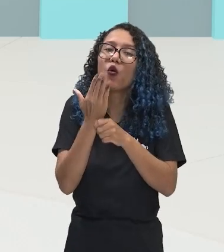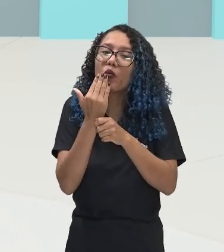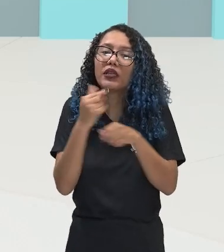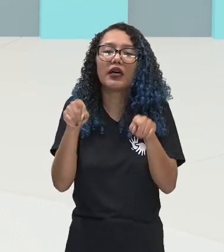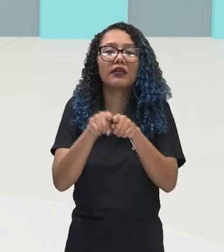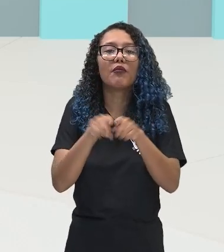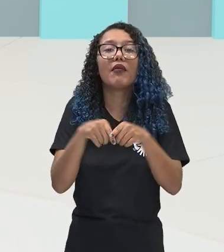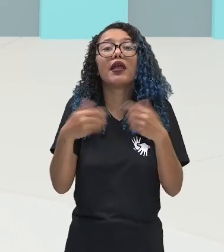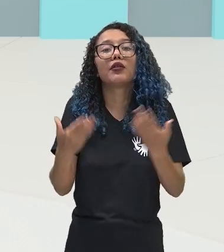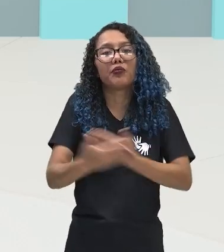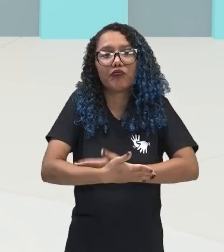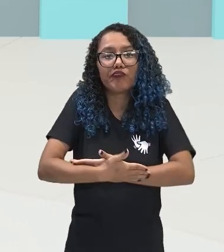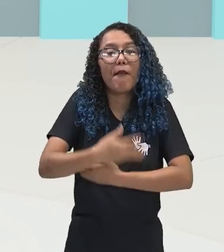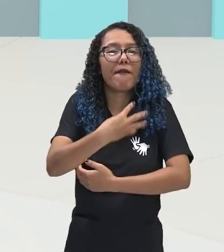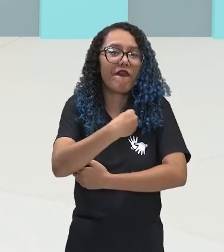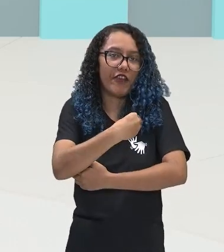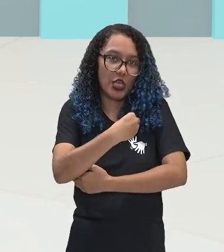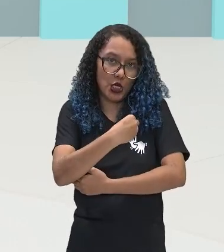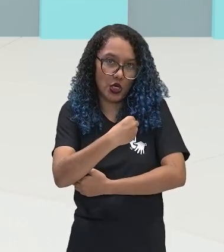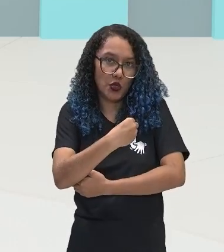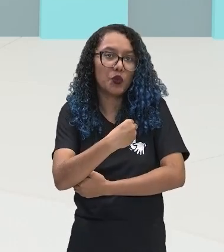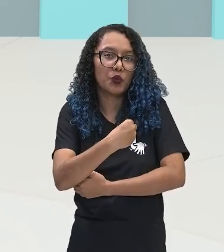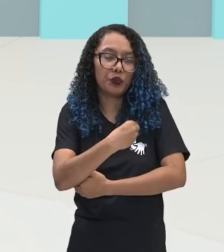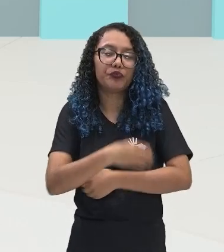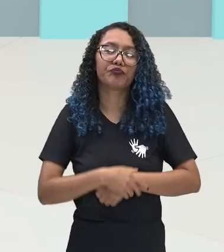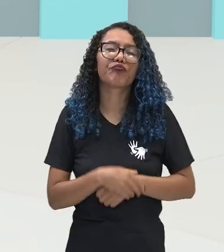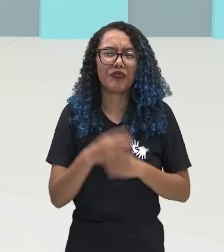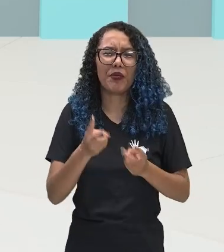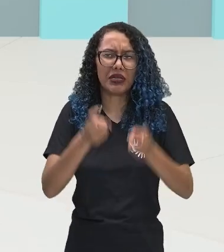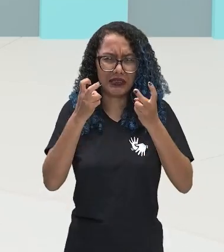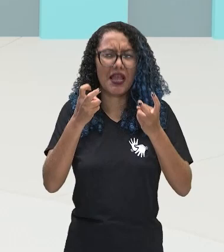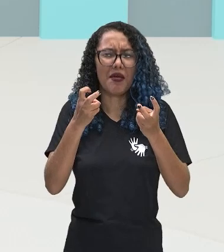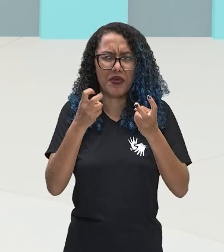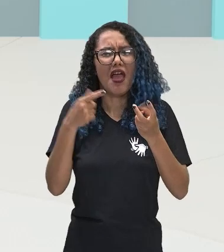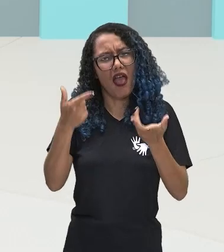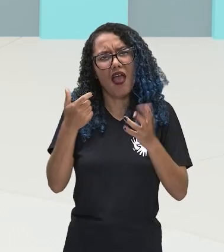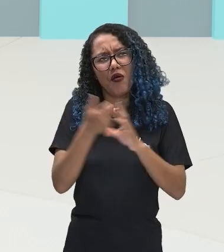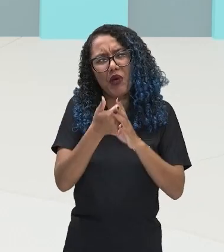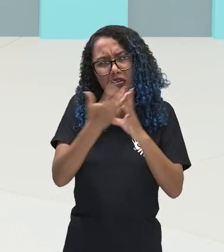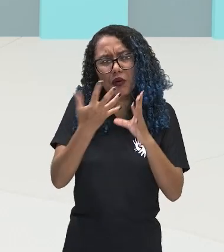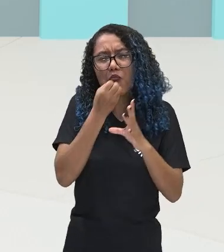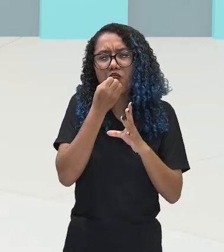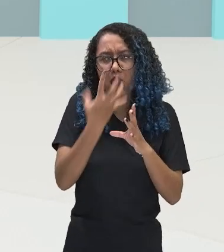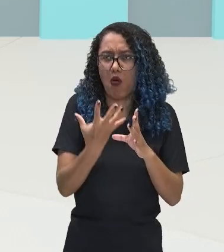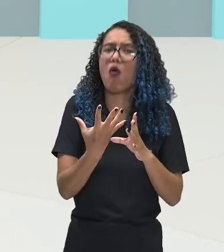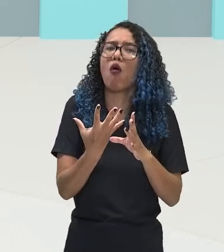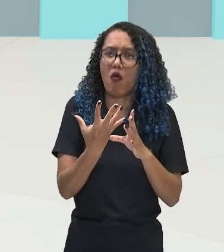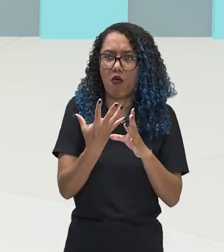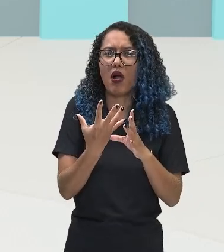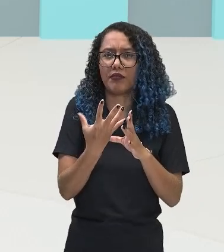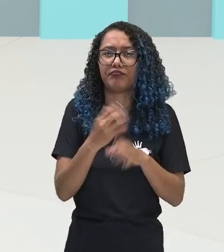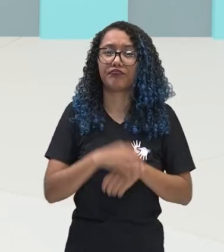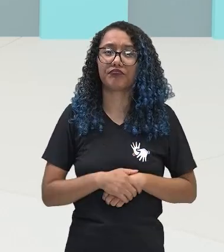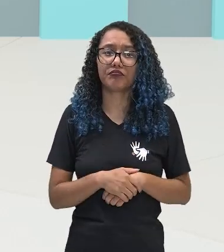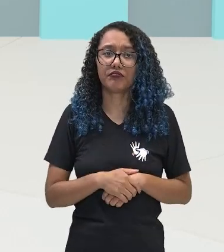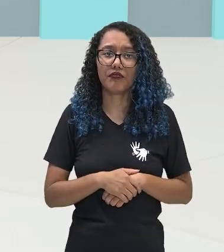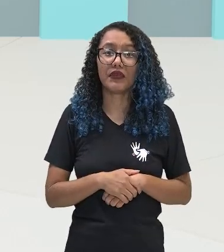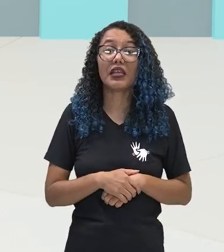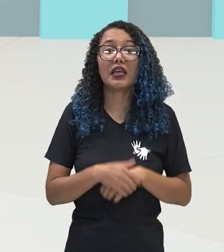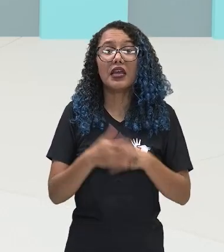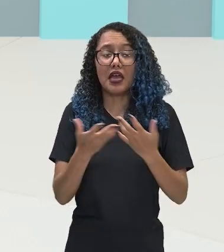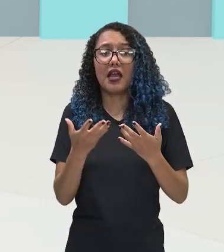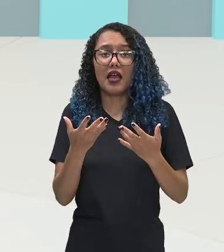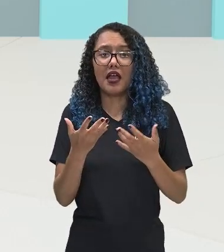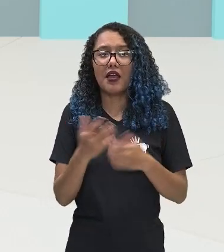Eh vejam que existe esse benefício né a natureza ela está sempre pensando numa recompensa numa